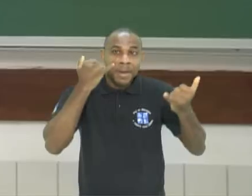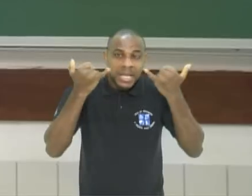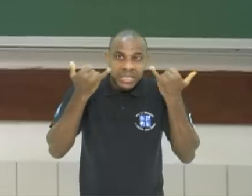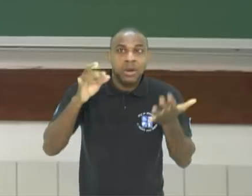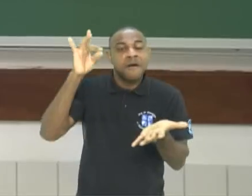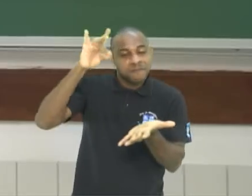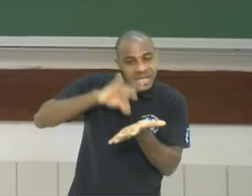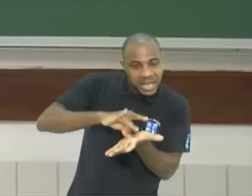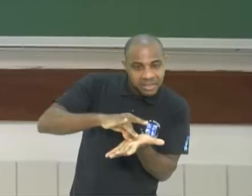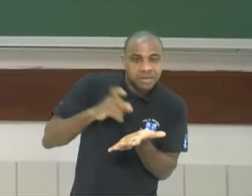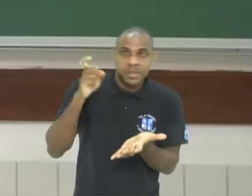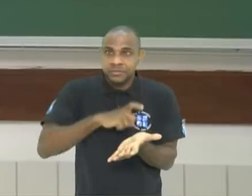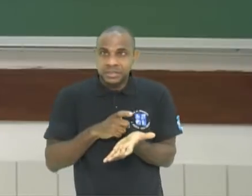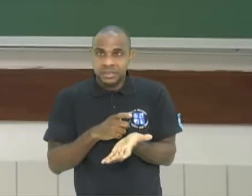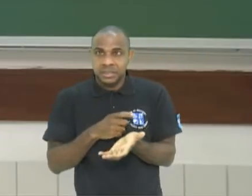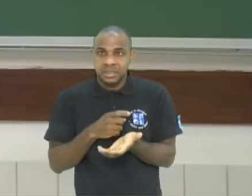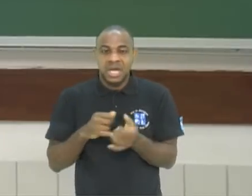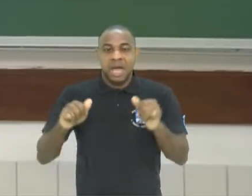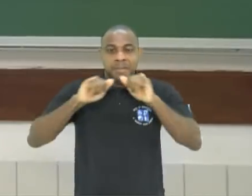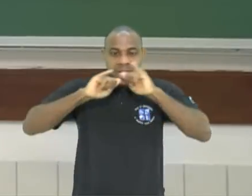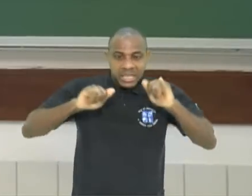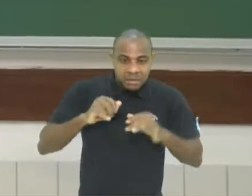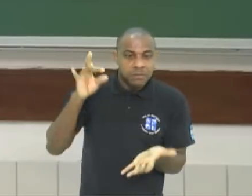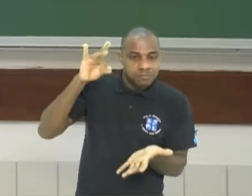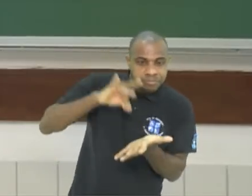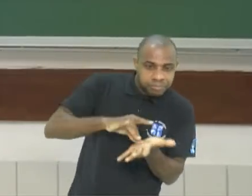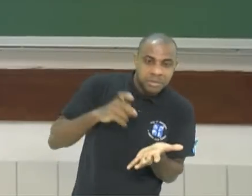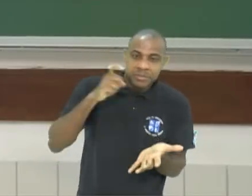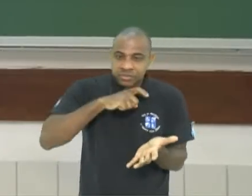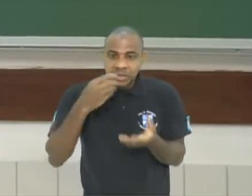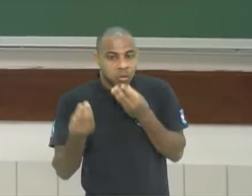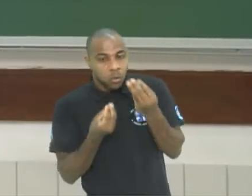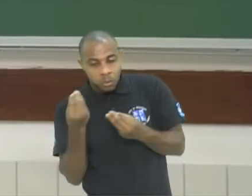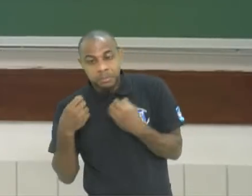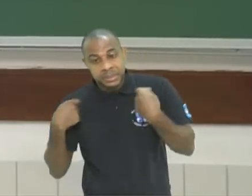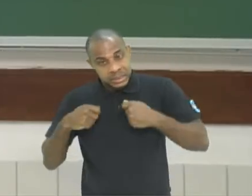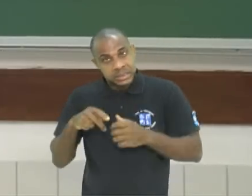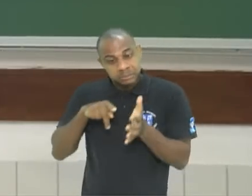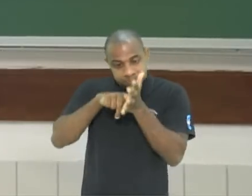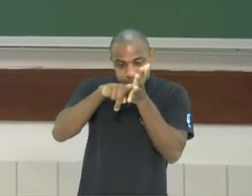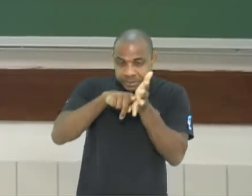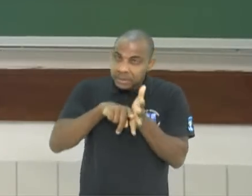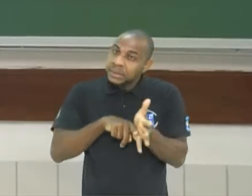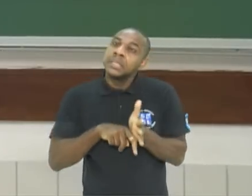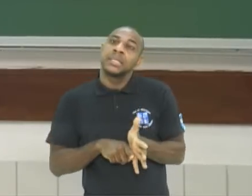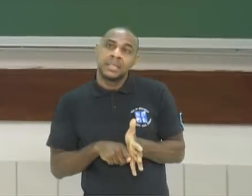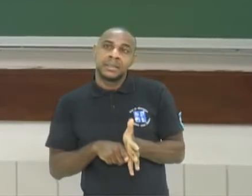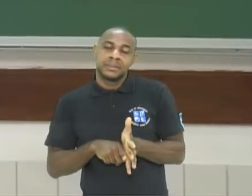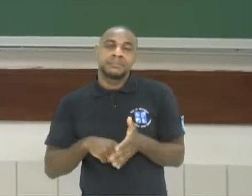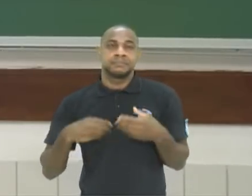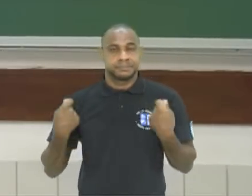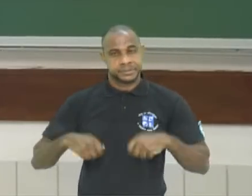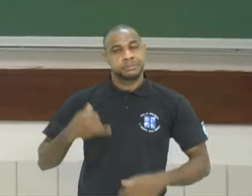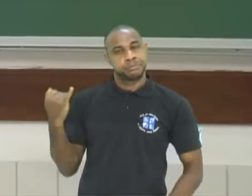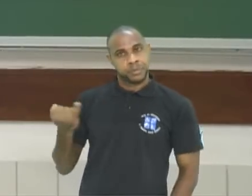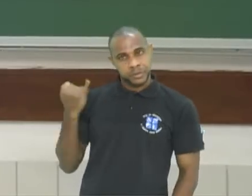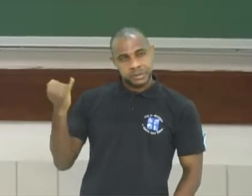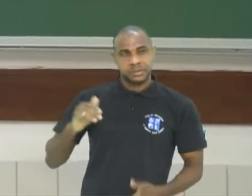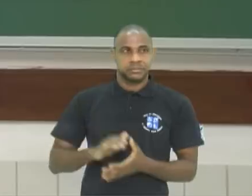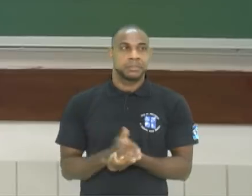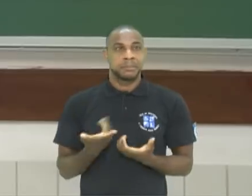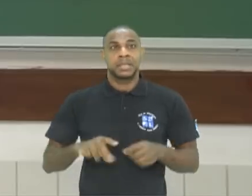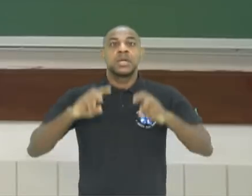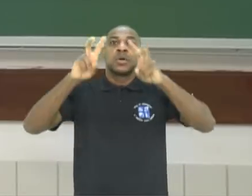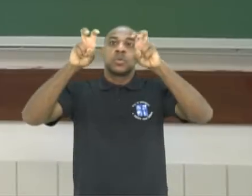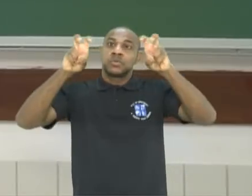ser que seja uma informação manipulada. O texto pode ter outras coisas todas, mas ali o título ele